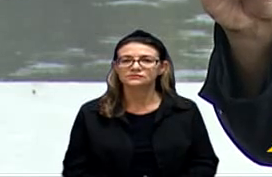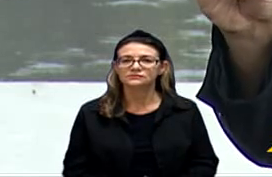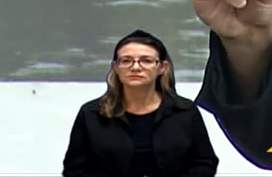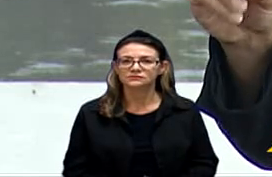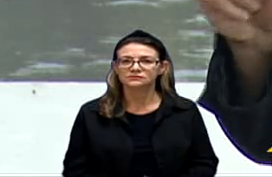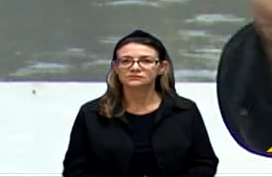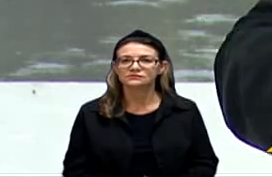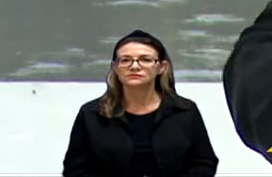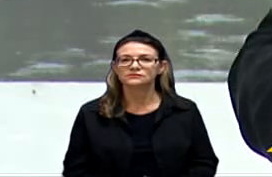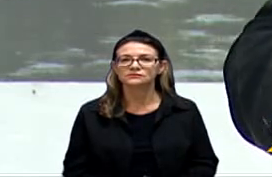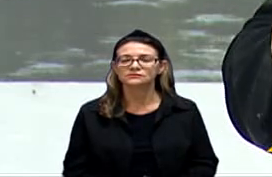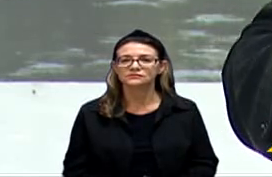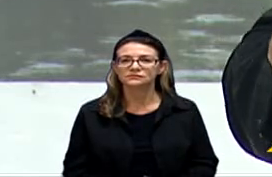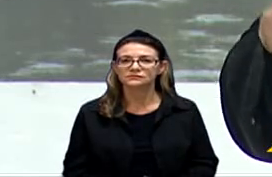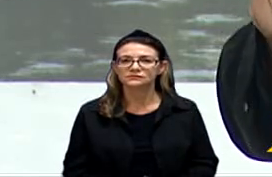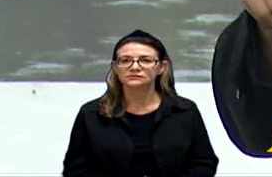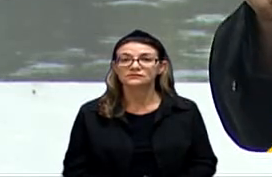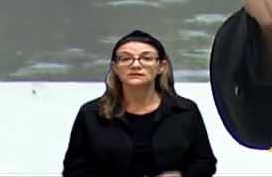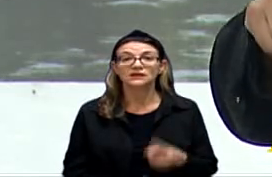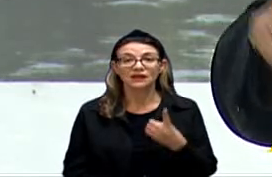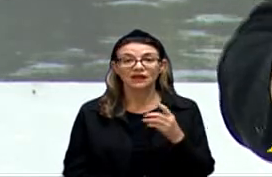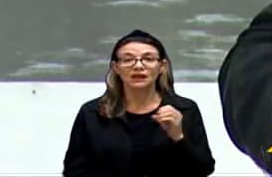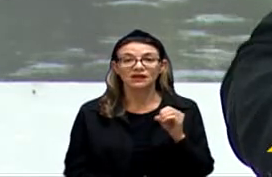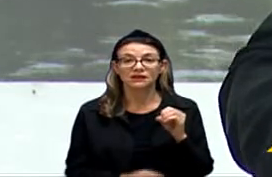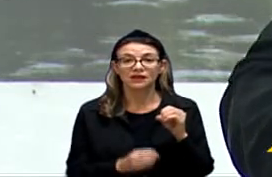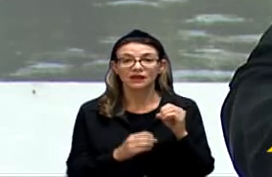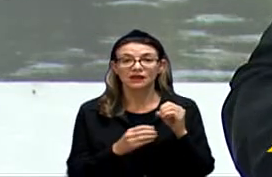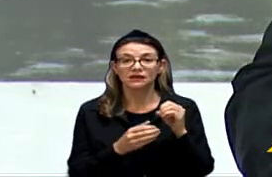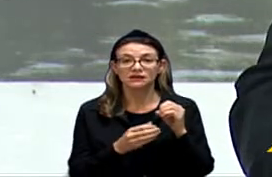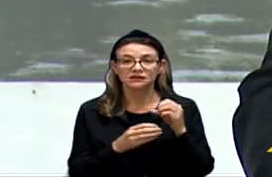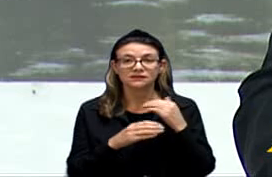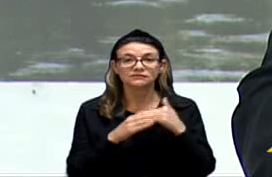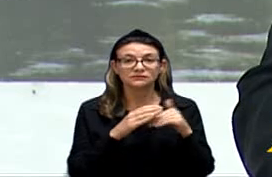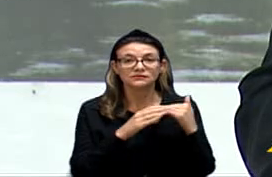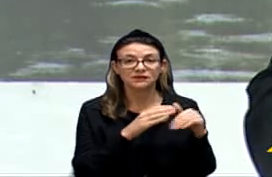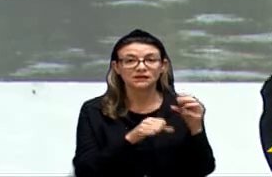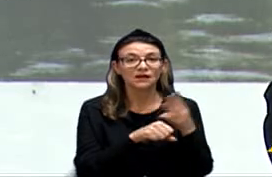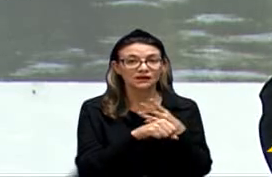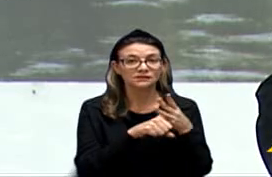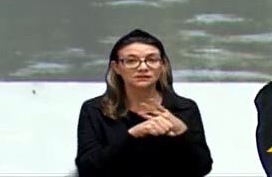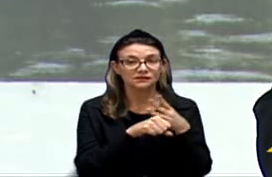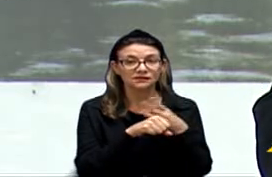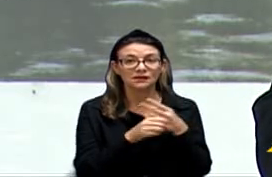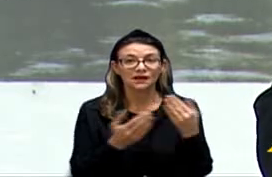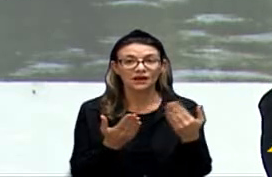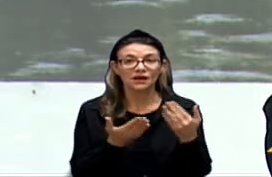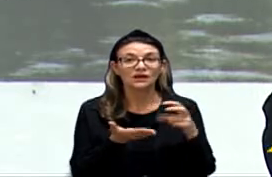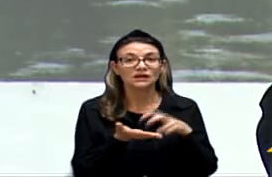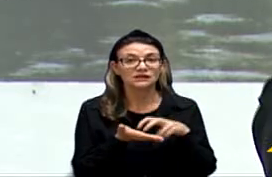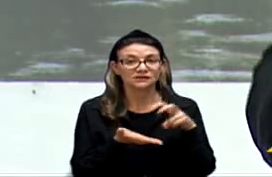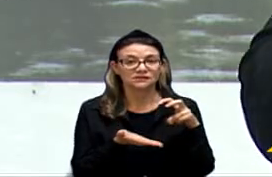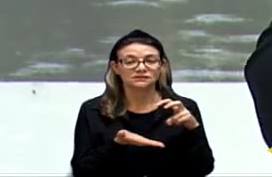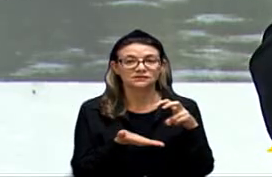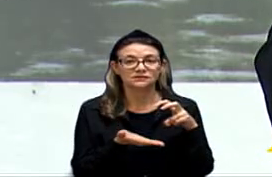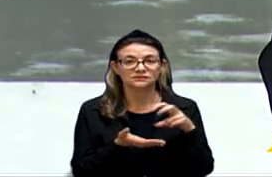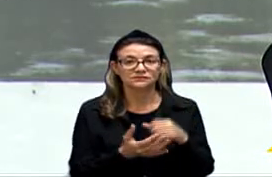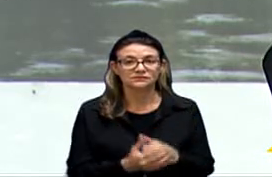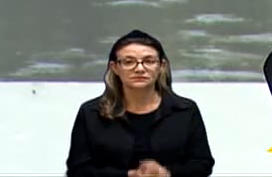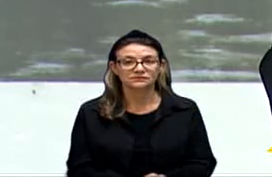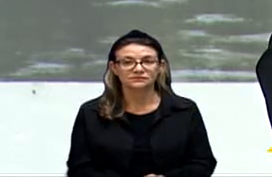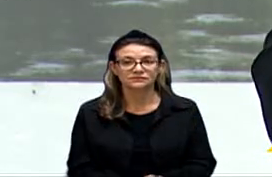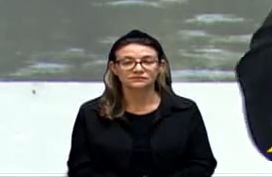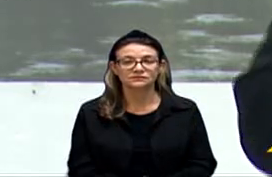então não 10 mensagens 10 mensagens agora cedo ag não agora cedo sim